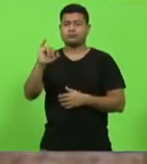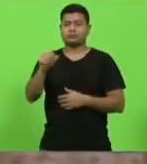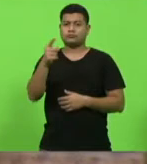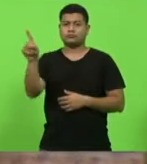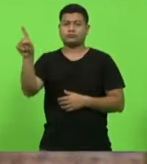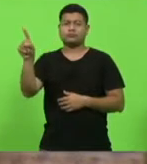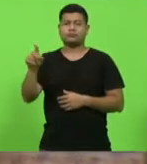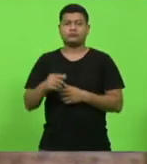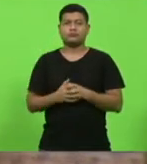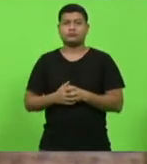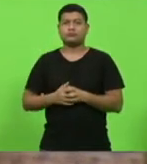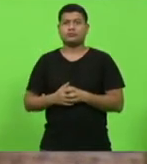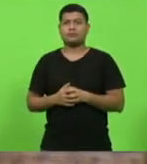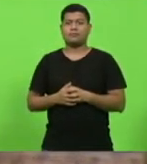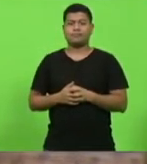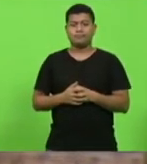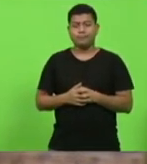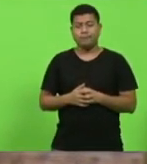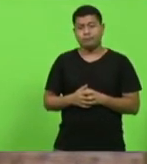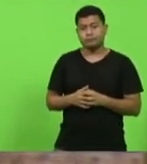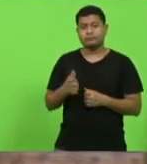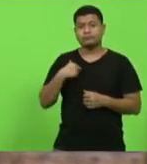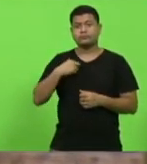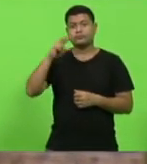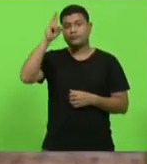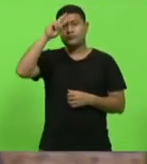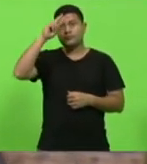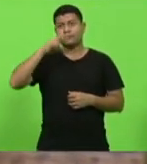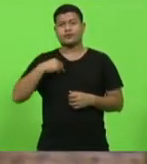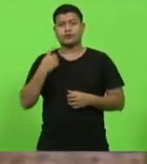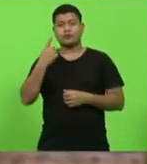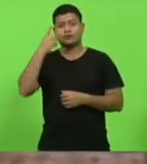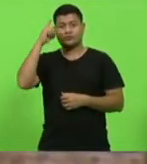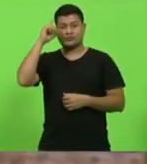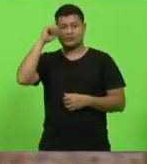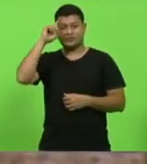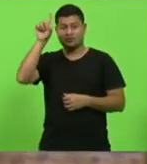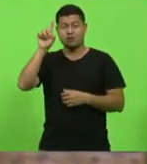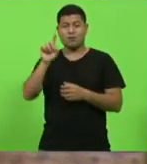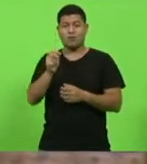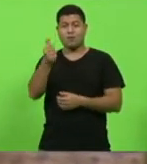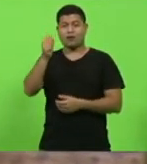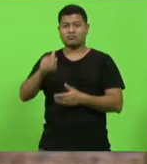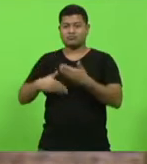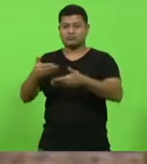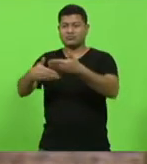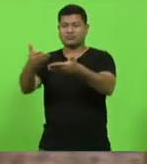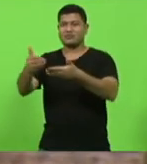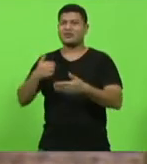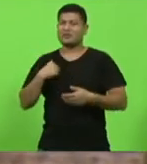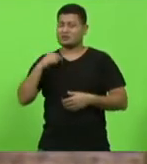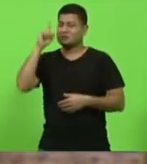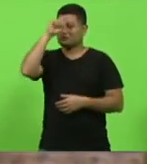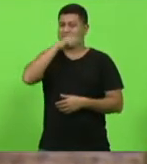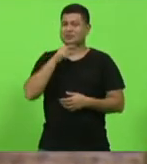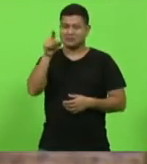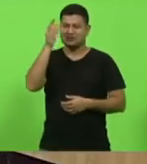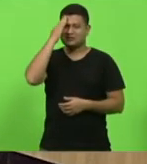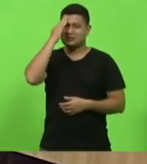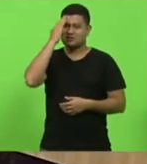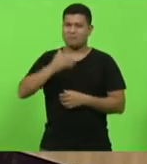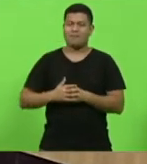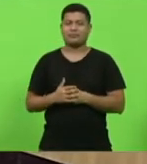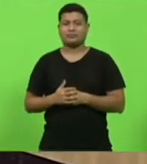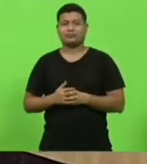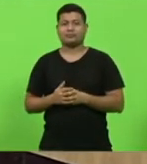que o Brasil só não me faça contar o dia anterior da apresentação final do projeto de lei e ele está vindo do plástico mas